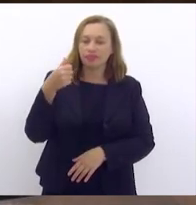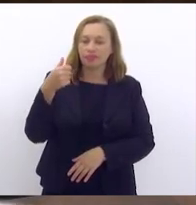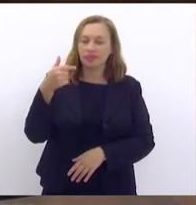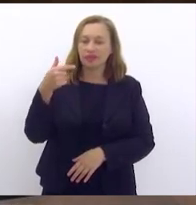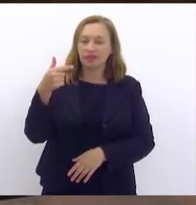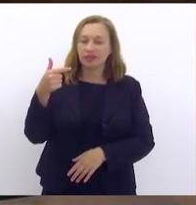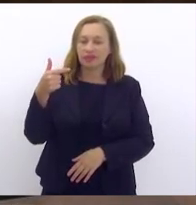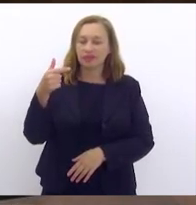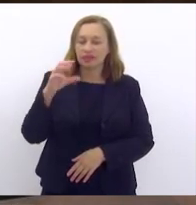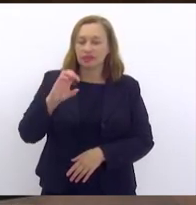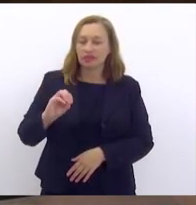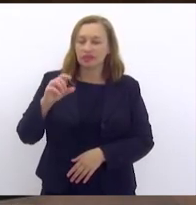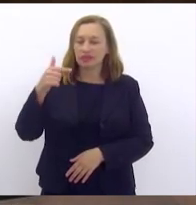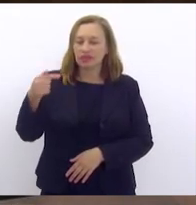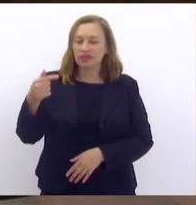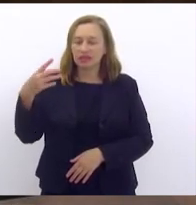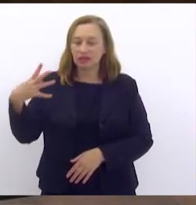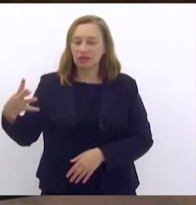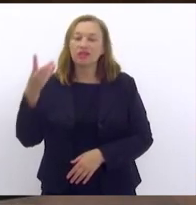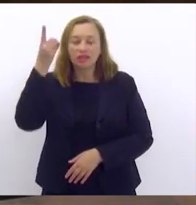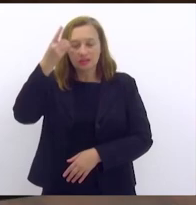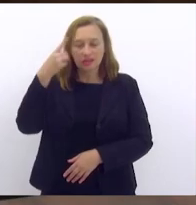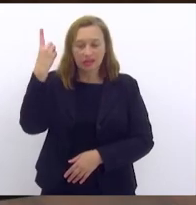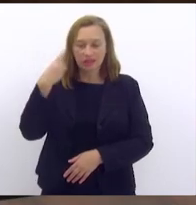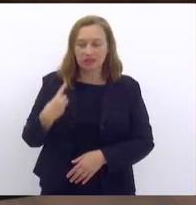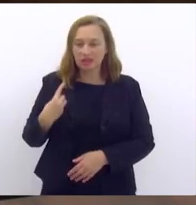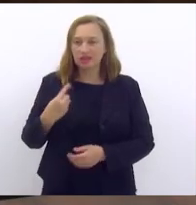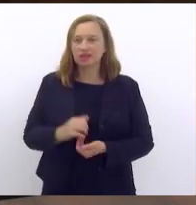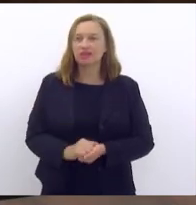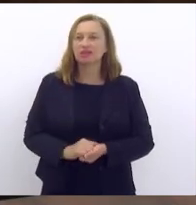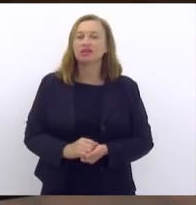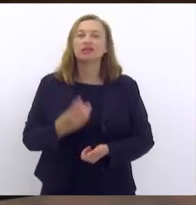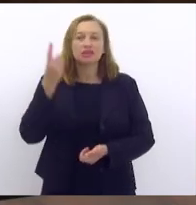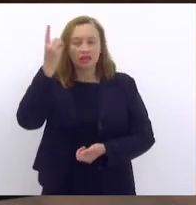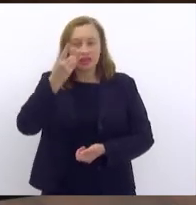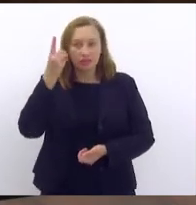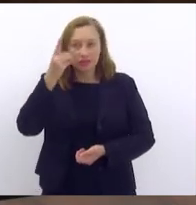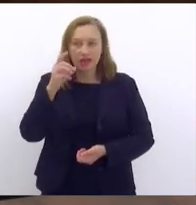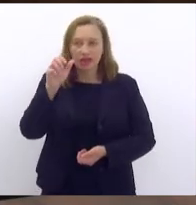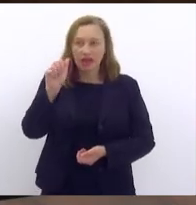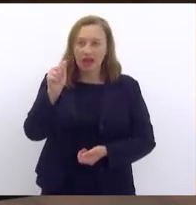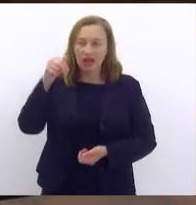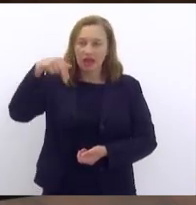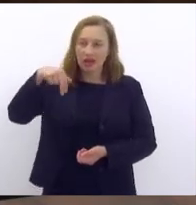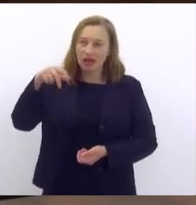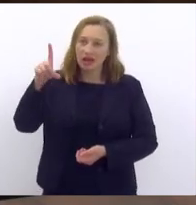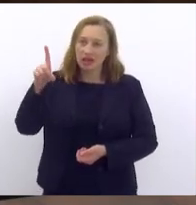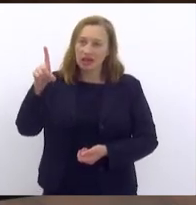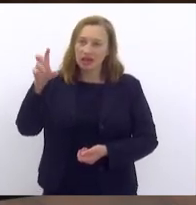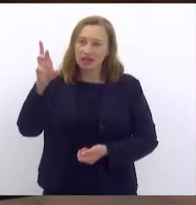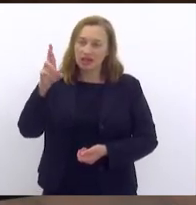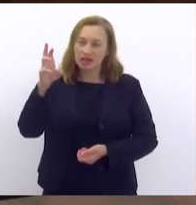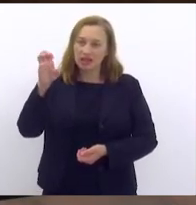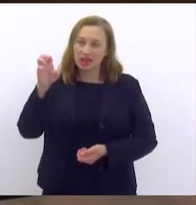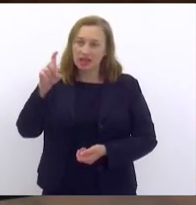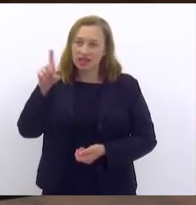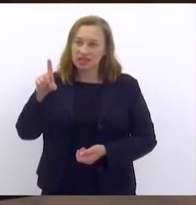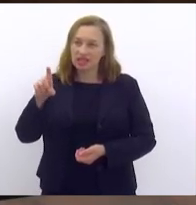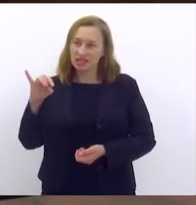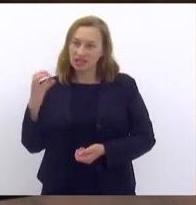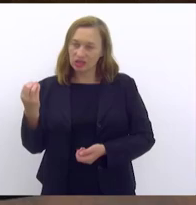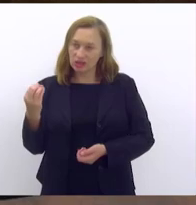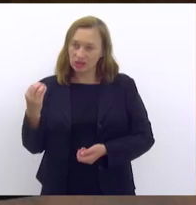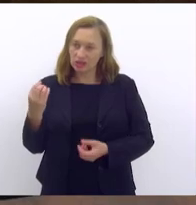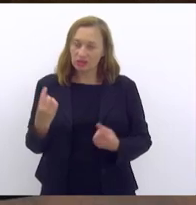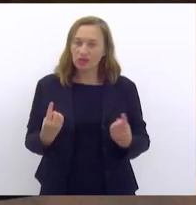1074, a deputada Dani Monteiro e deputado Andrezinho Siciliano, que institui o Circuito Estadual de